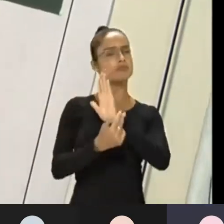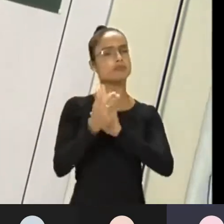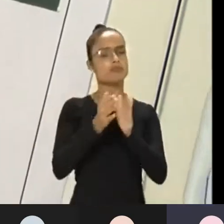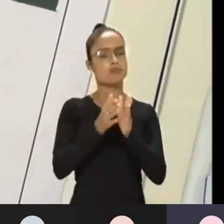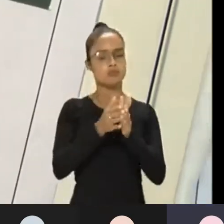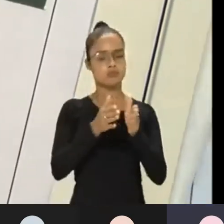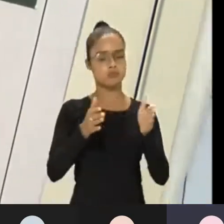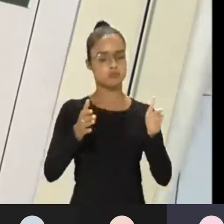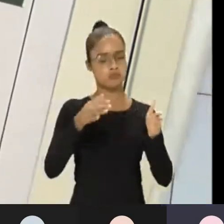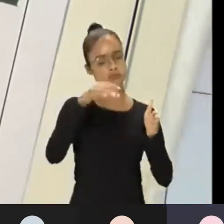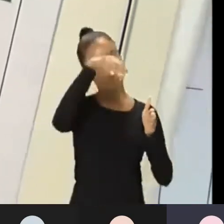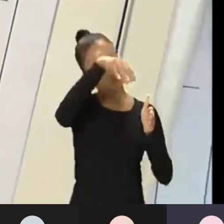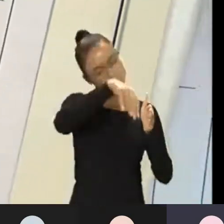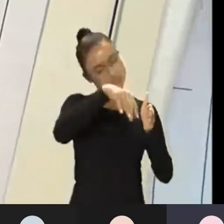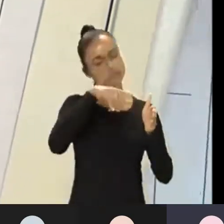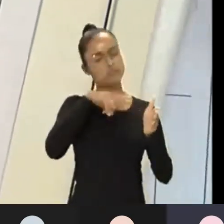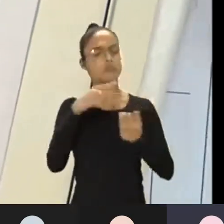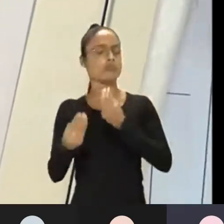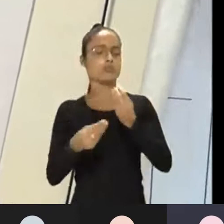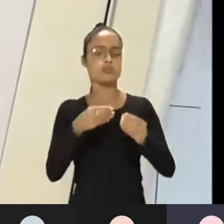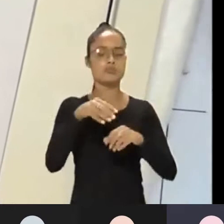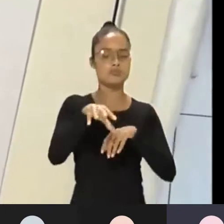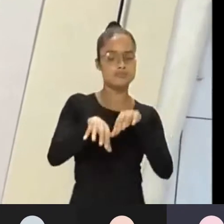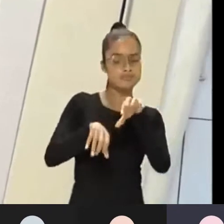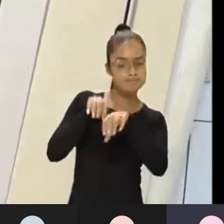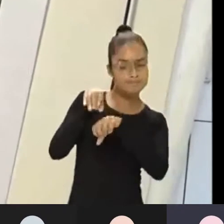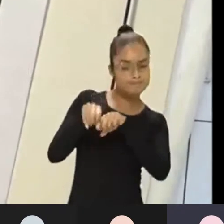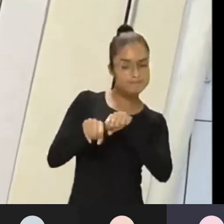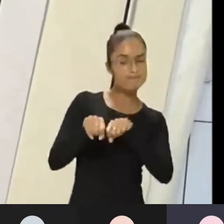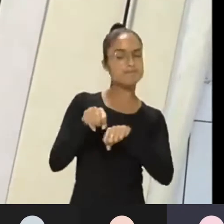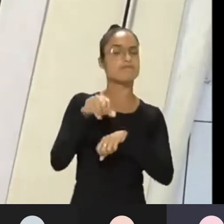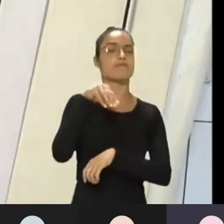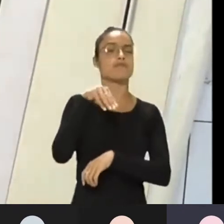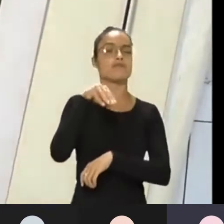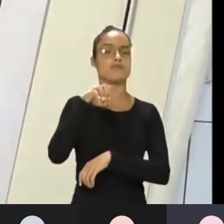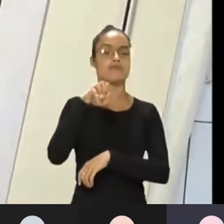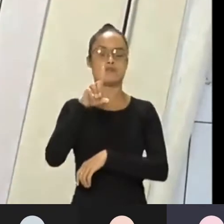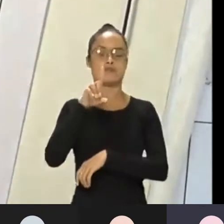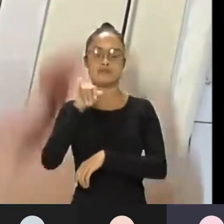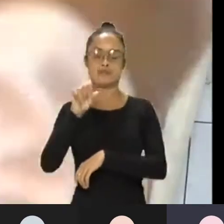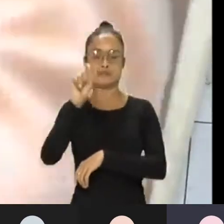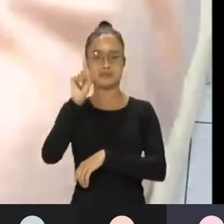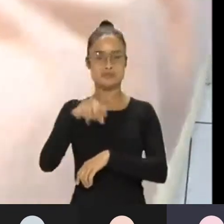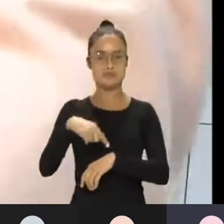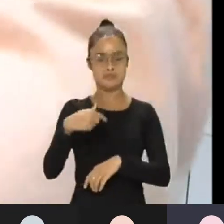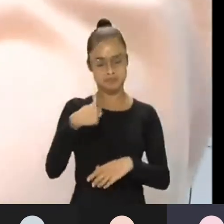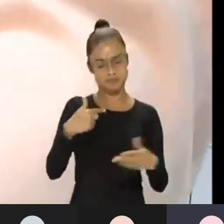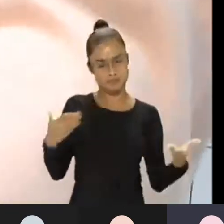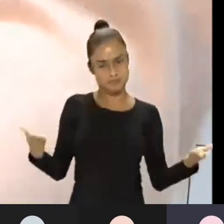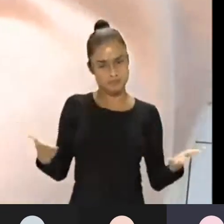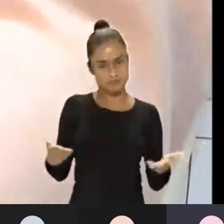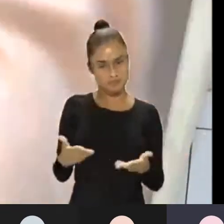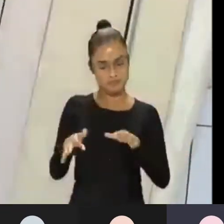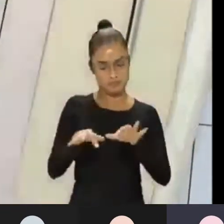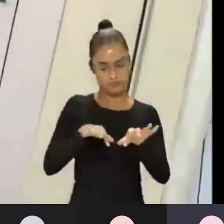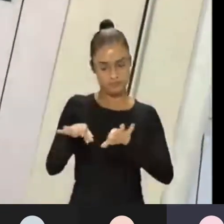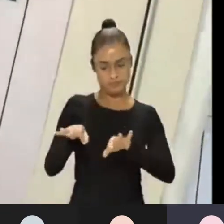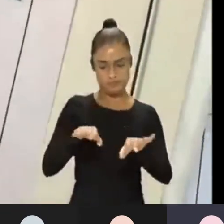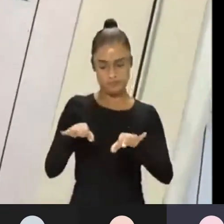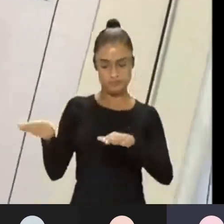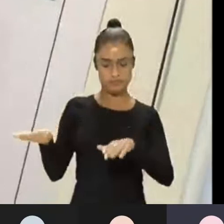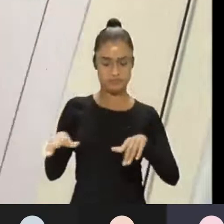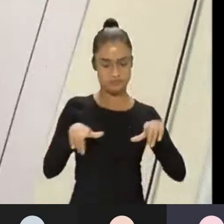volume tirando a coleta de dados, tirando as medidas. Então, vamos preparar aqui uma folha